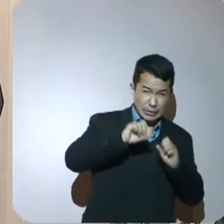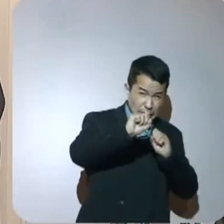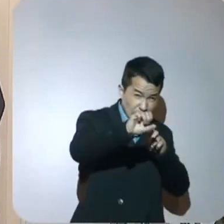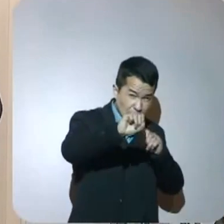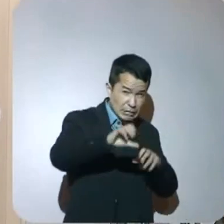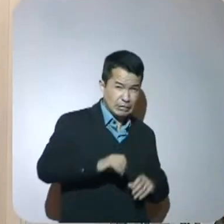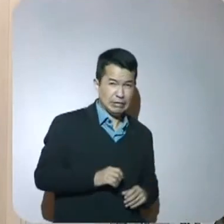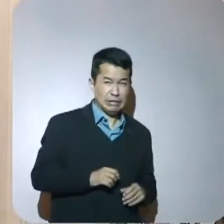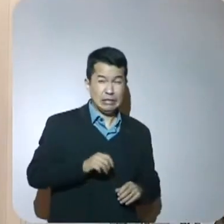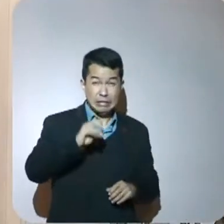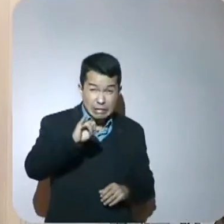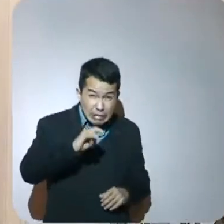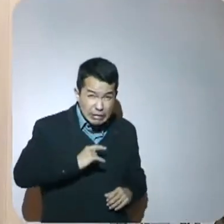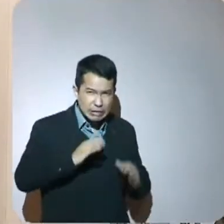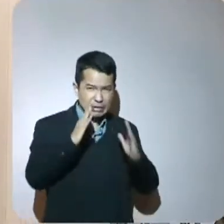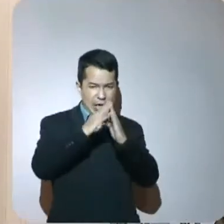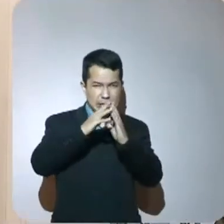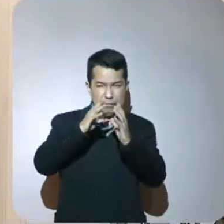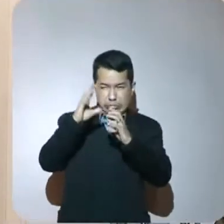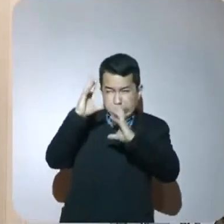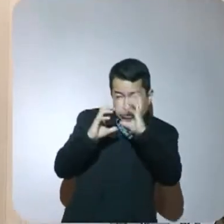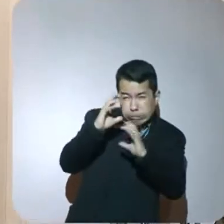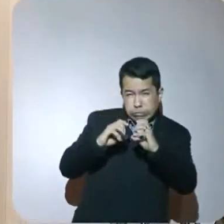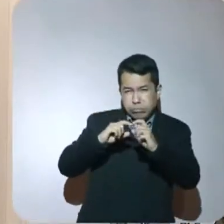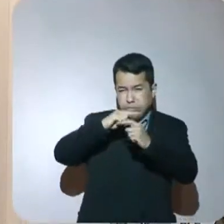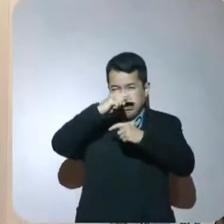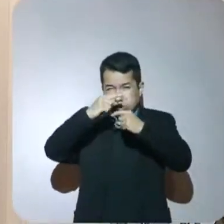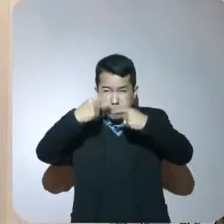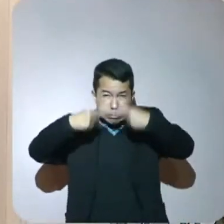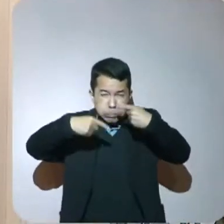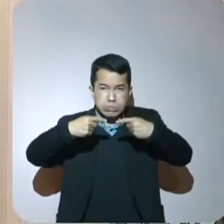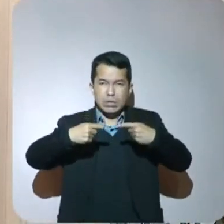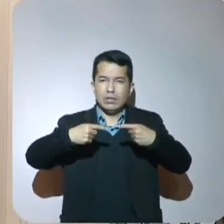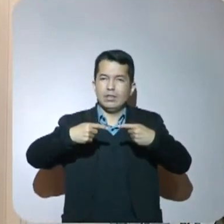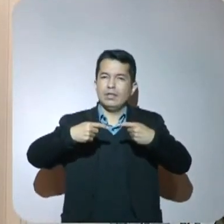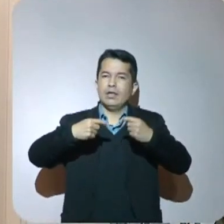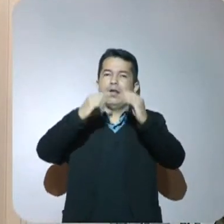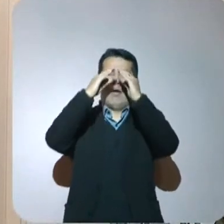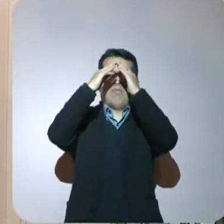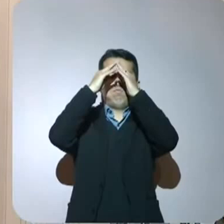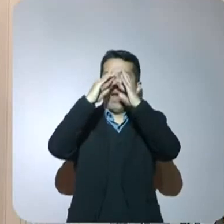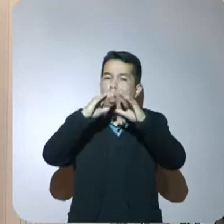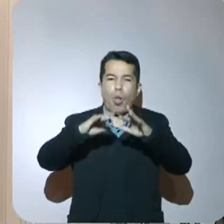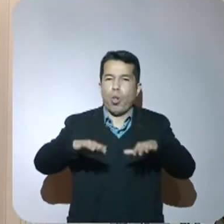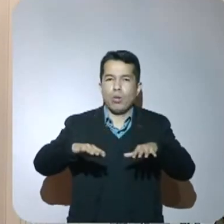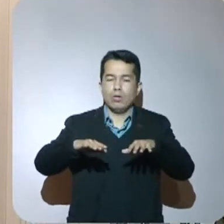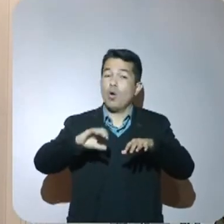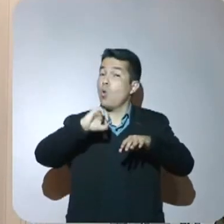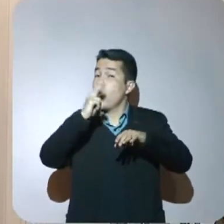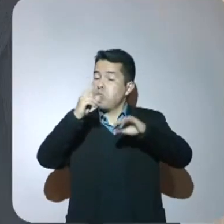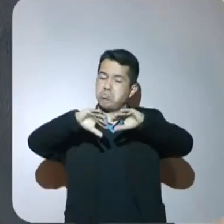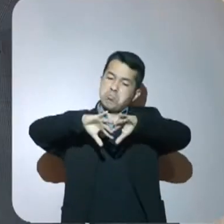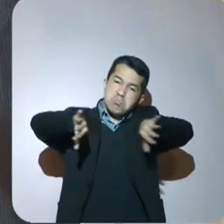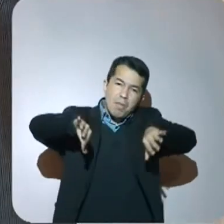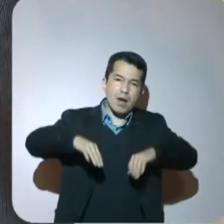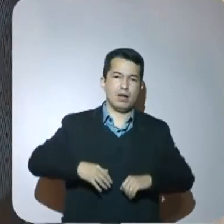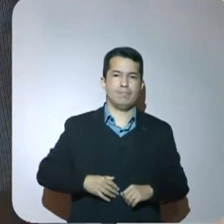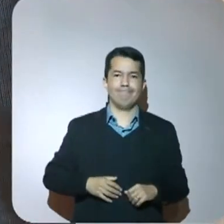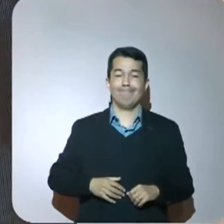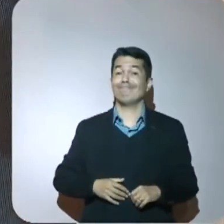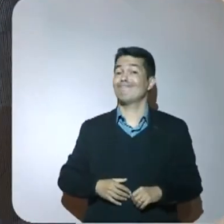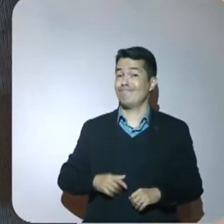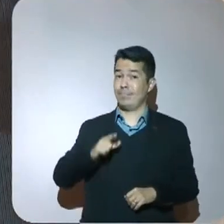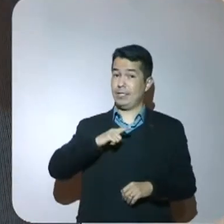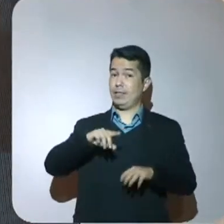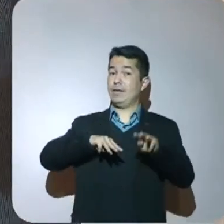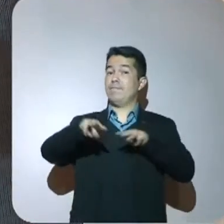então Satanás gosta de semear discórdia. Diz assim a Bíblia em Marcos 3,25: se uma